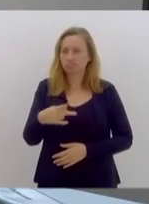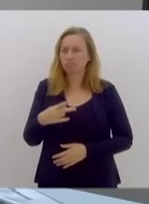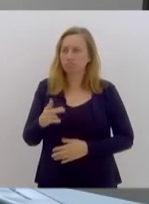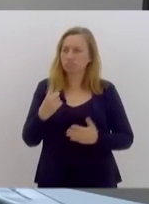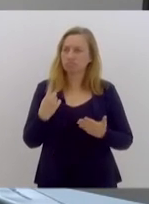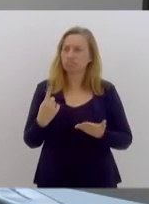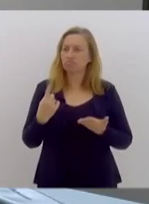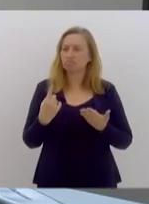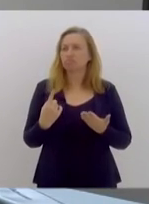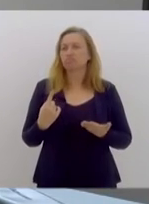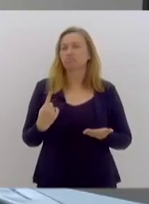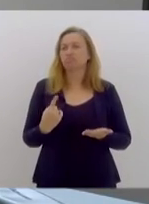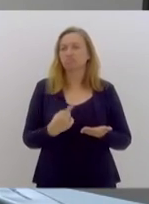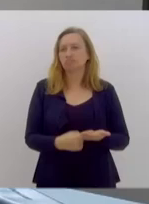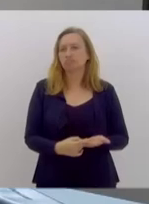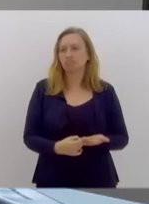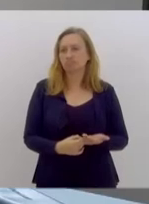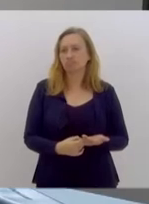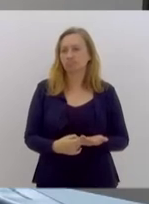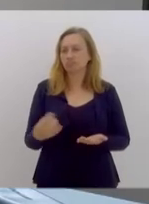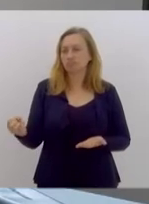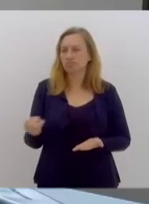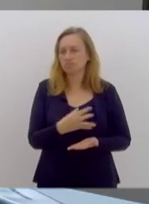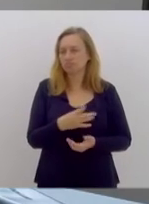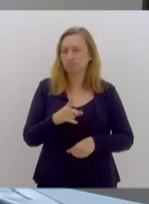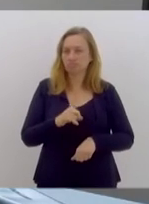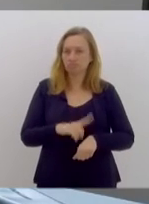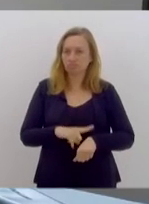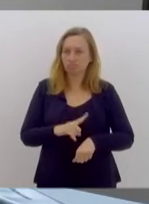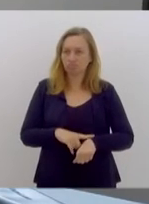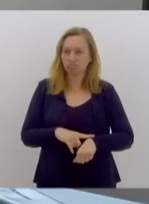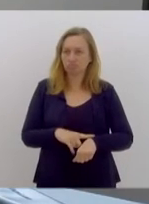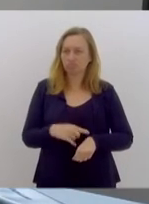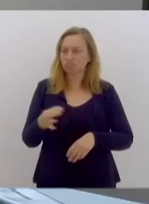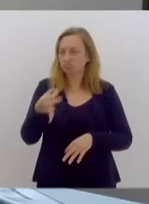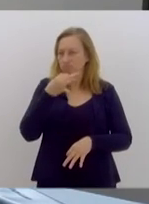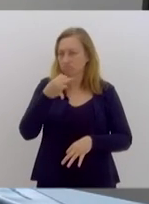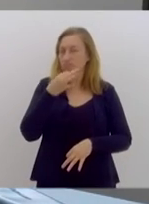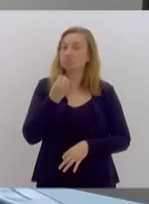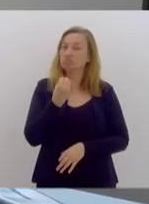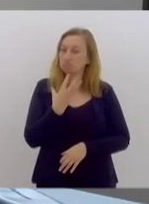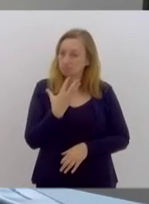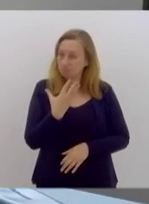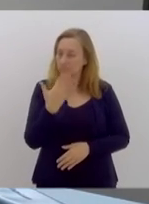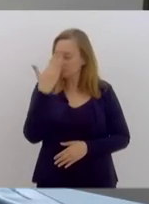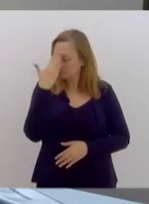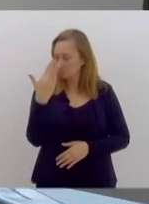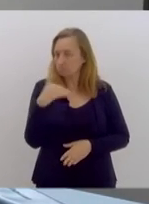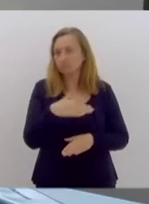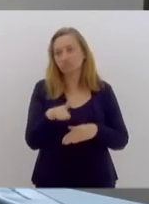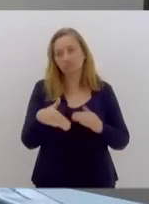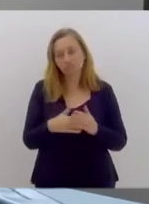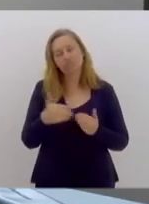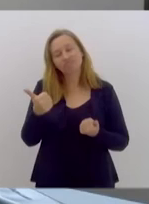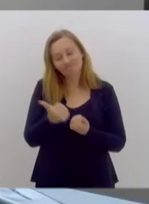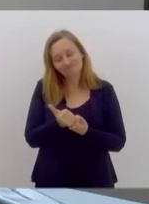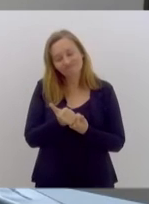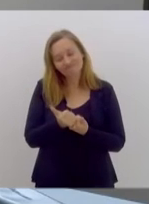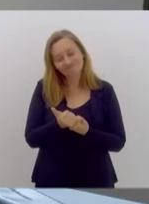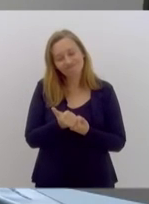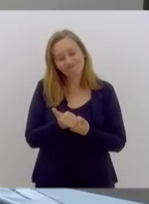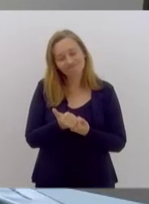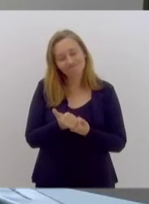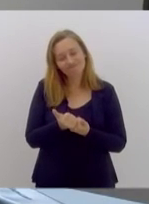comprometer aqui com a sistematização dessa nova rodada aqui disso sugestões todas muito boas e agradecer a todo mundo pelo apoio pela